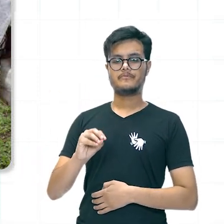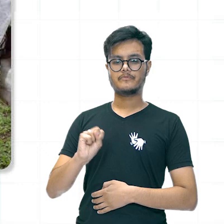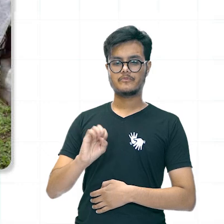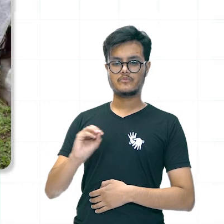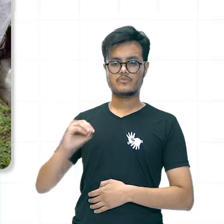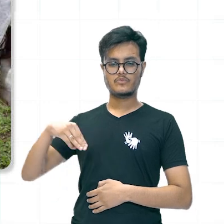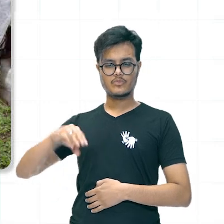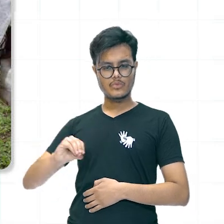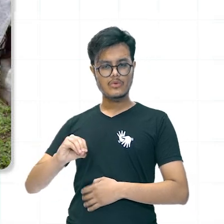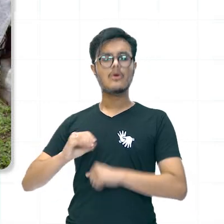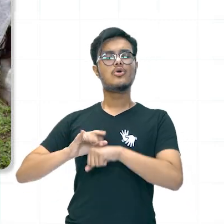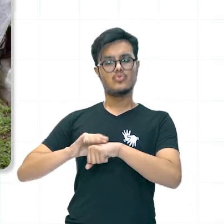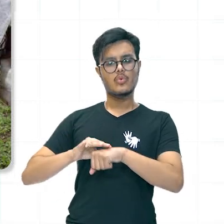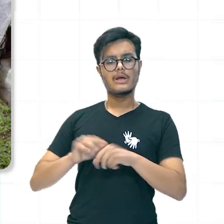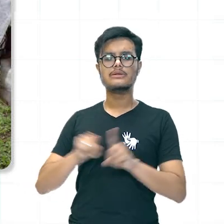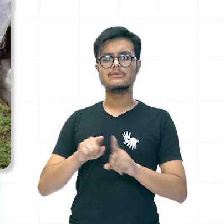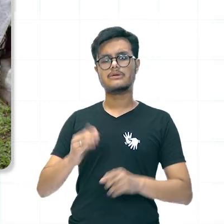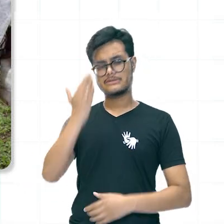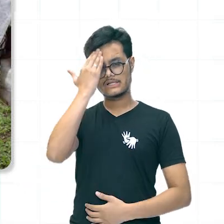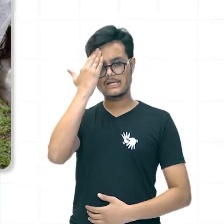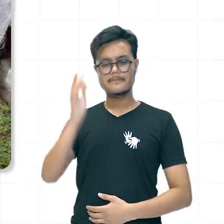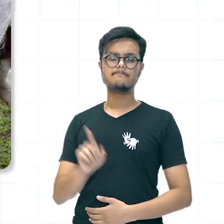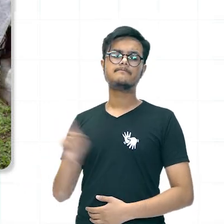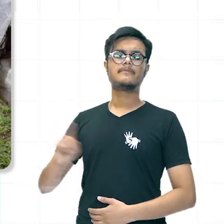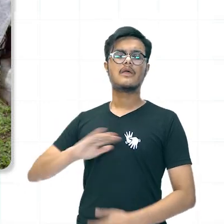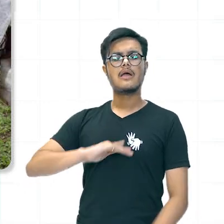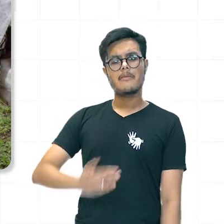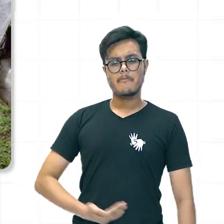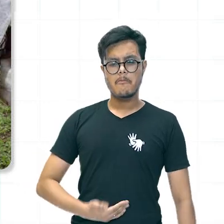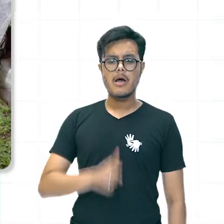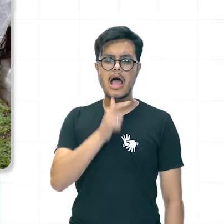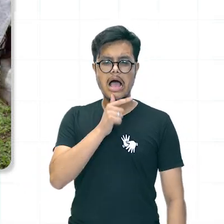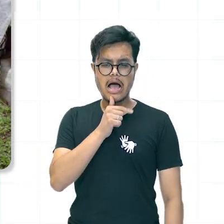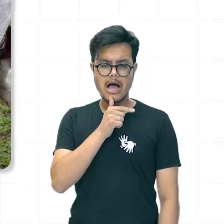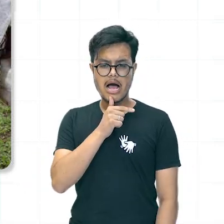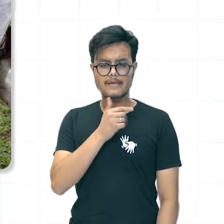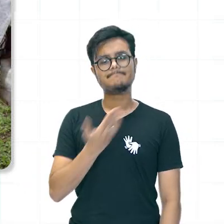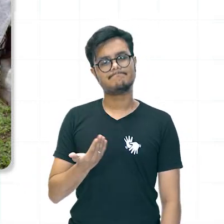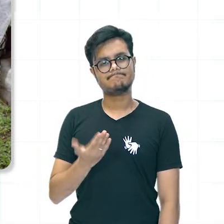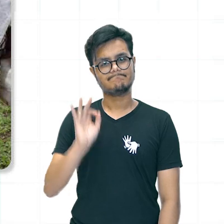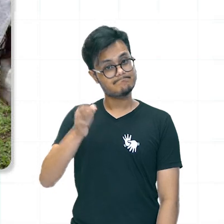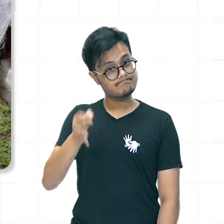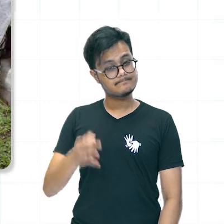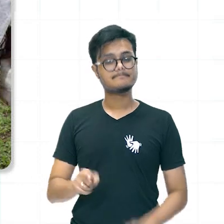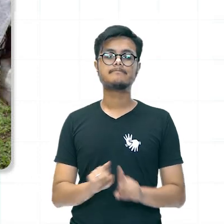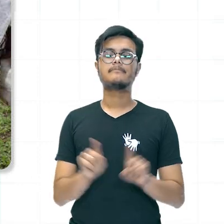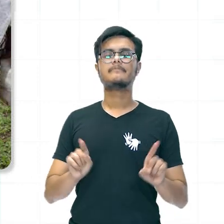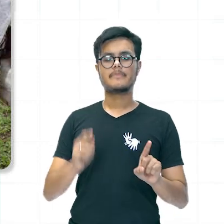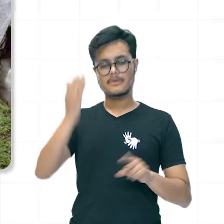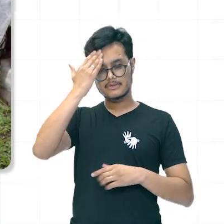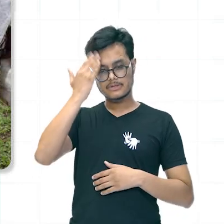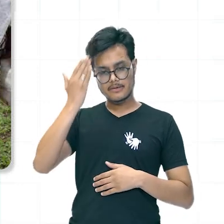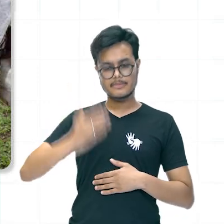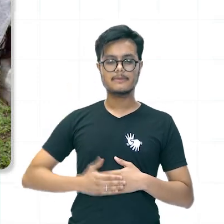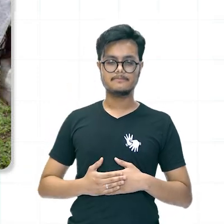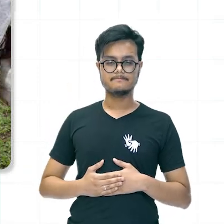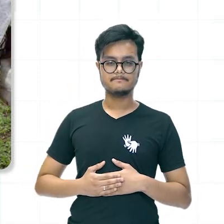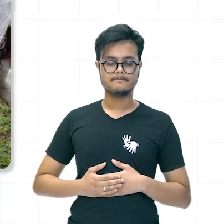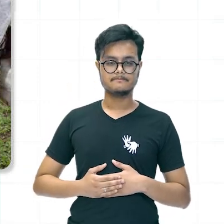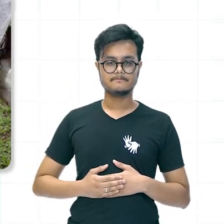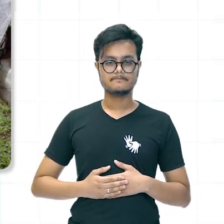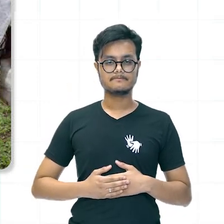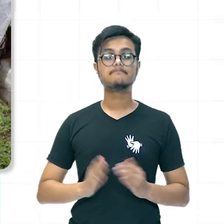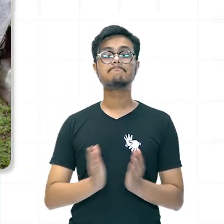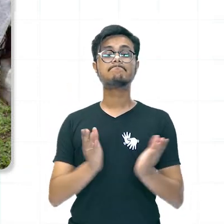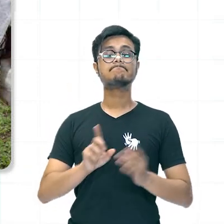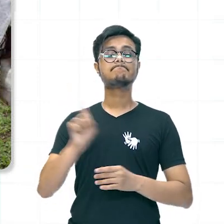algum tipo de doença no ser humano, né, que a gente vai visualizar aí, é a esquistossomose, certo? Mais conhecida também como barriga